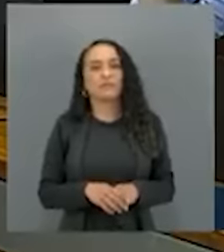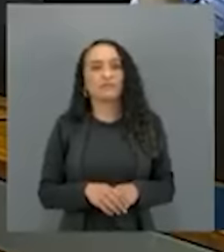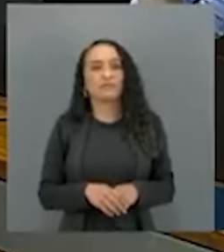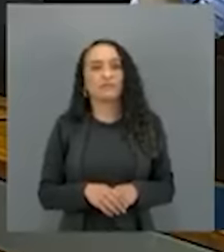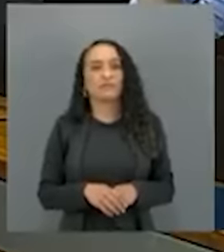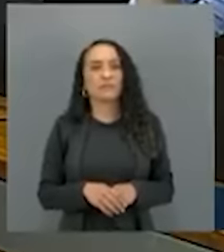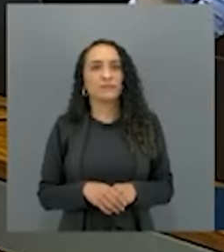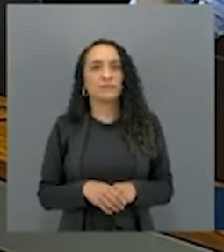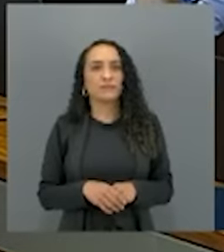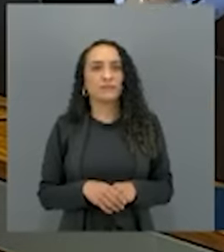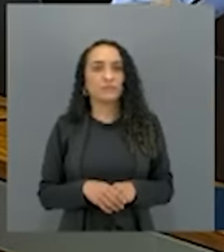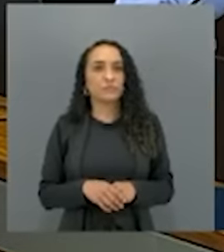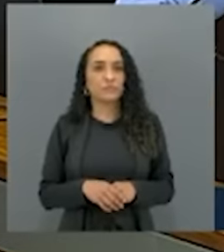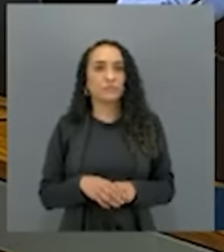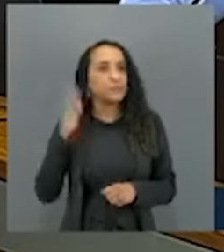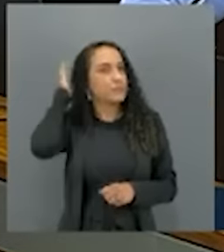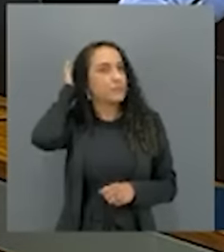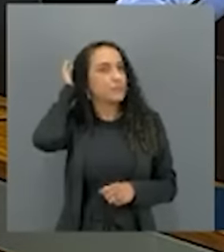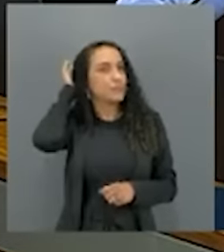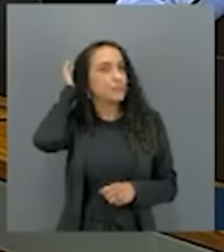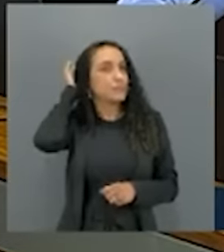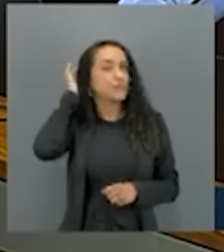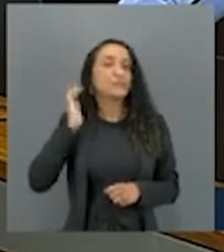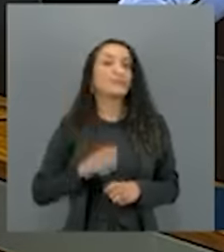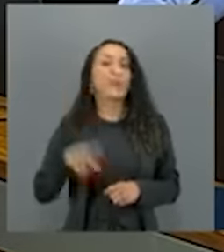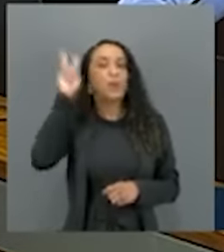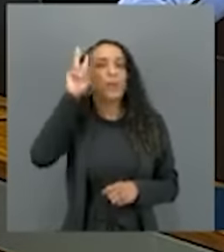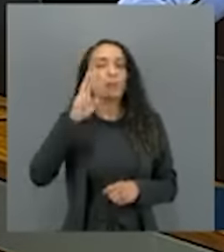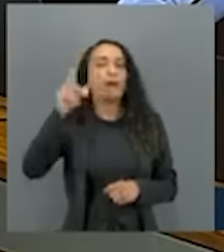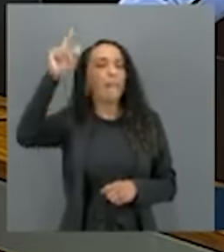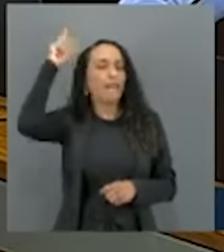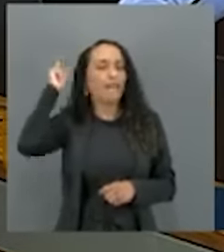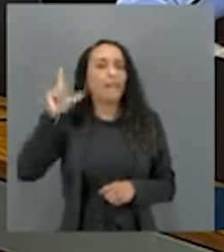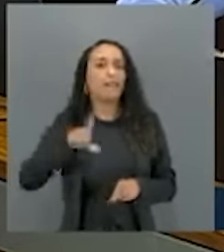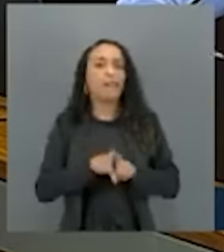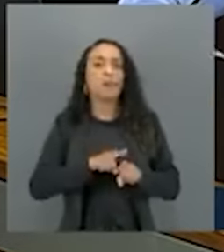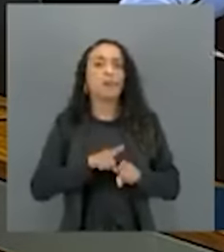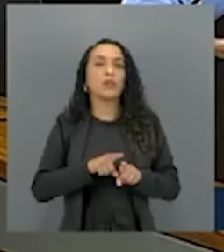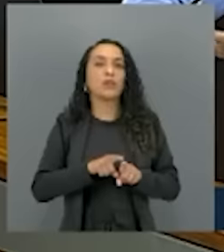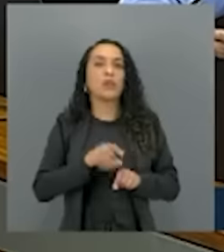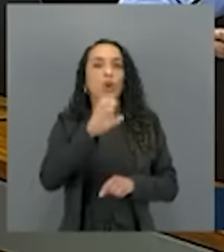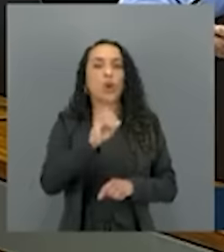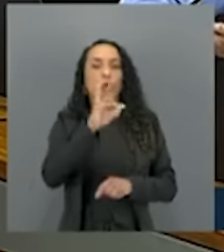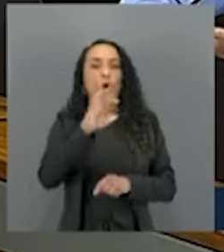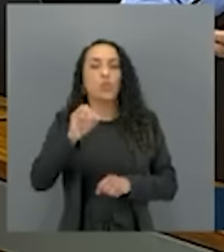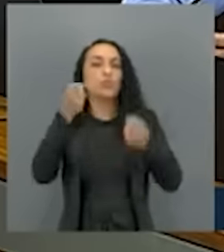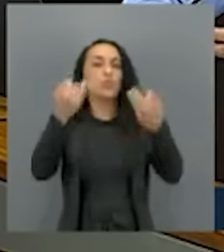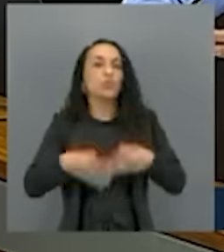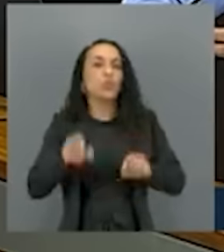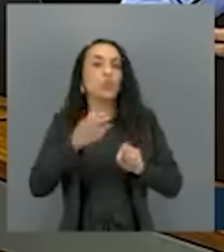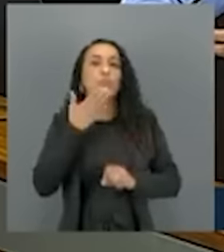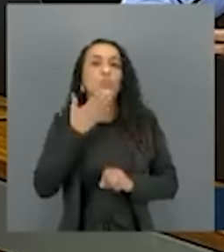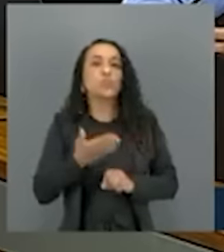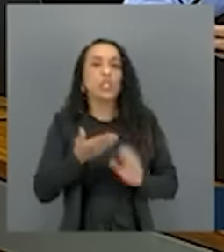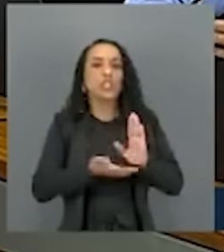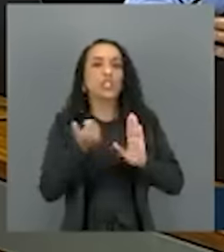tranquil nós vamos e e para lembrar tempos antigos eu acho que depois até da ressalva que o senador oto fez né solicitar a